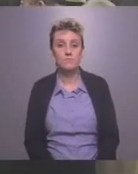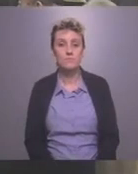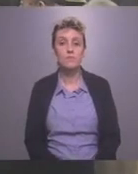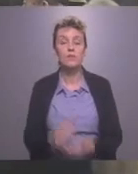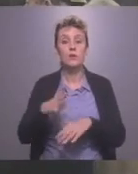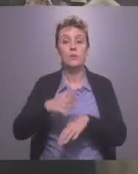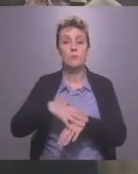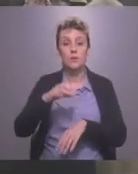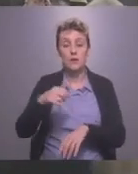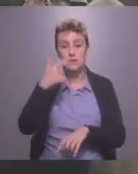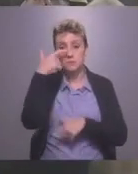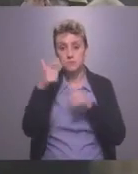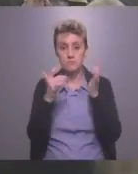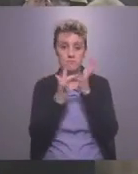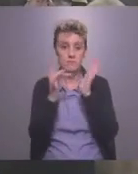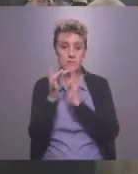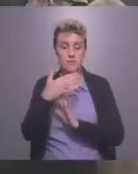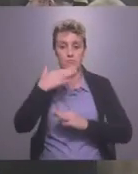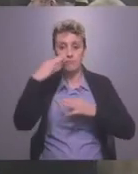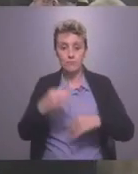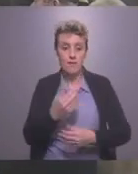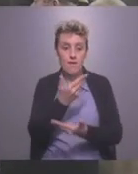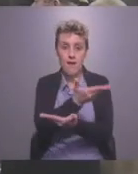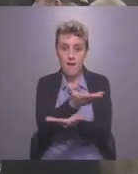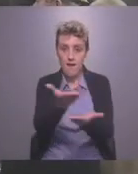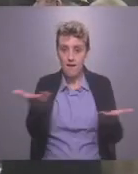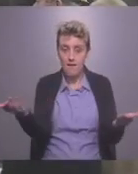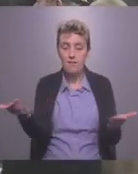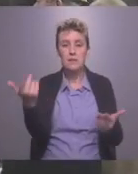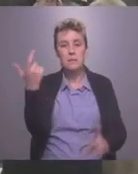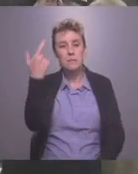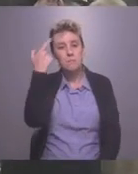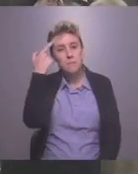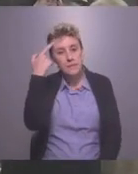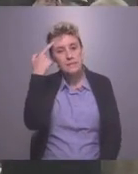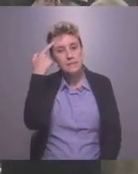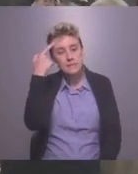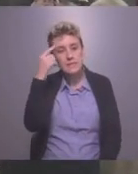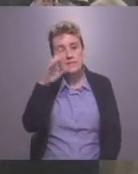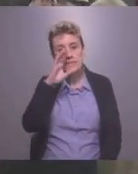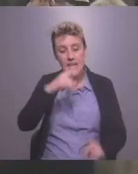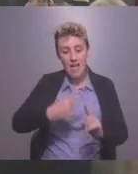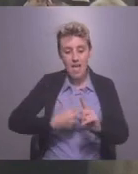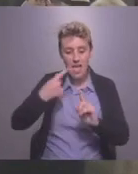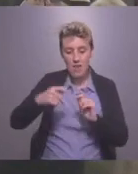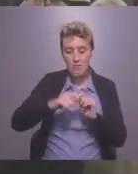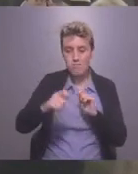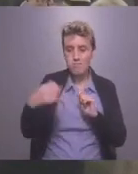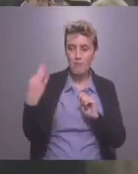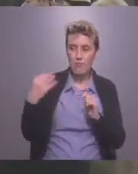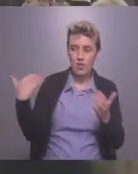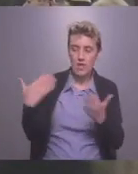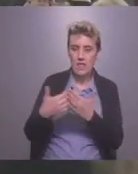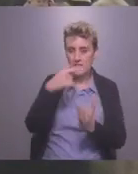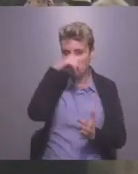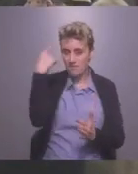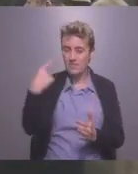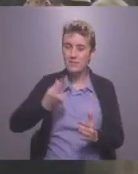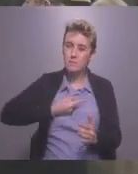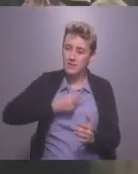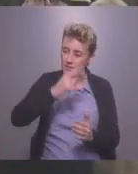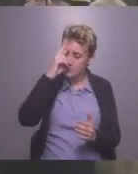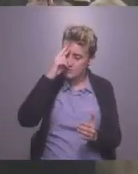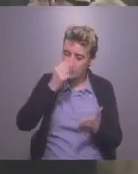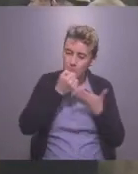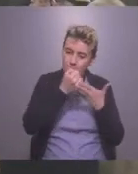Para que todos os cristãos da nossa comunidade pensem naqueles para quem o ano foi difícil e se empenhem em ações